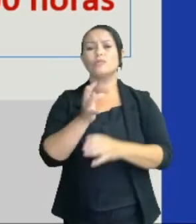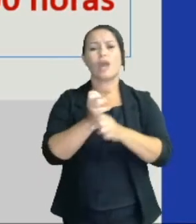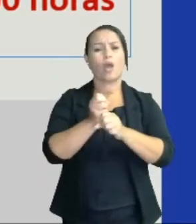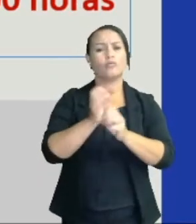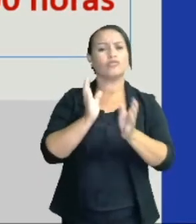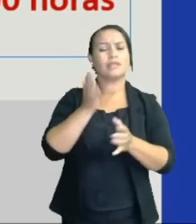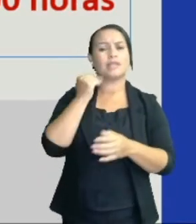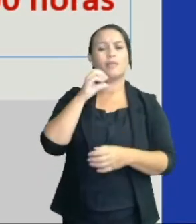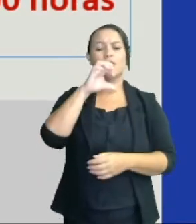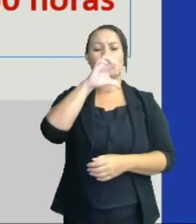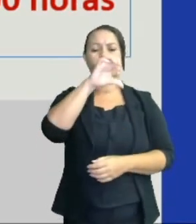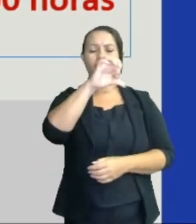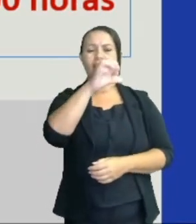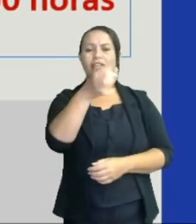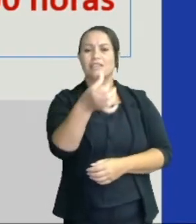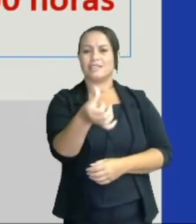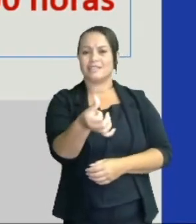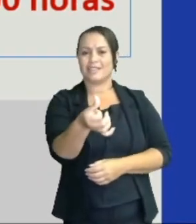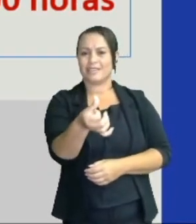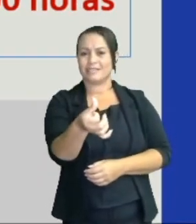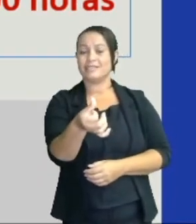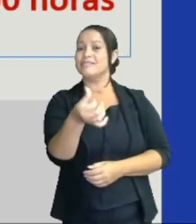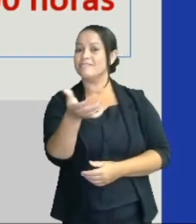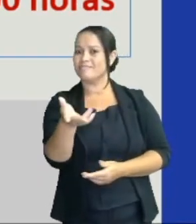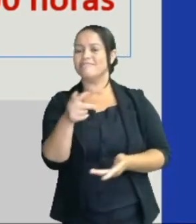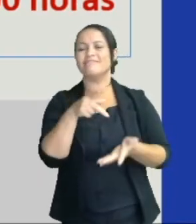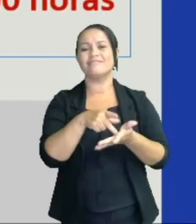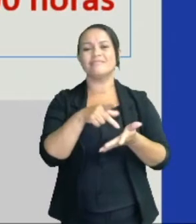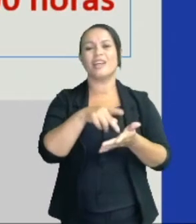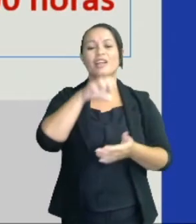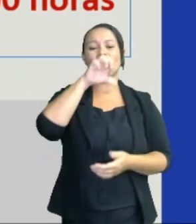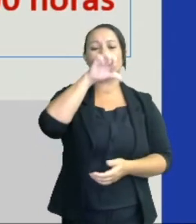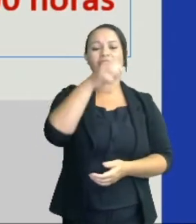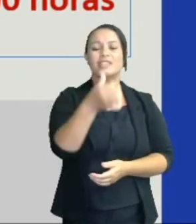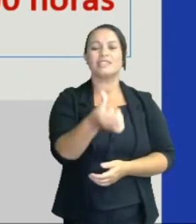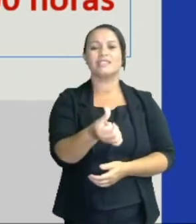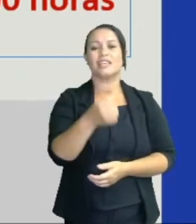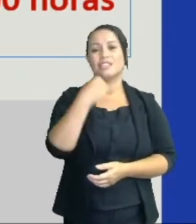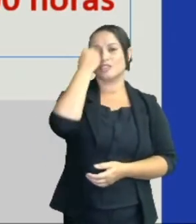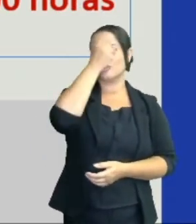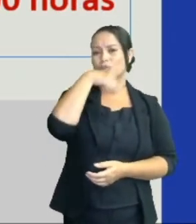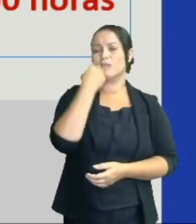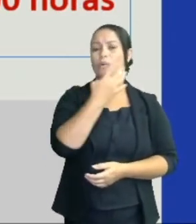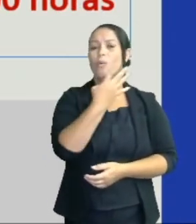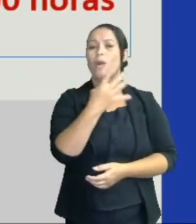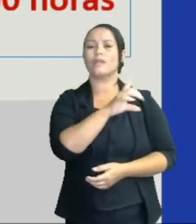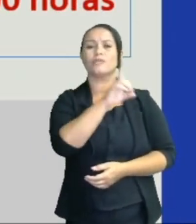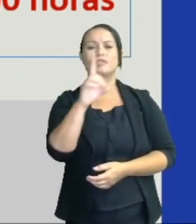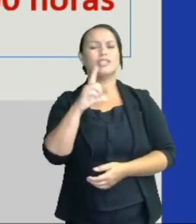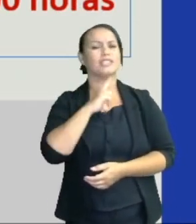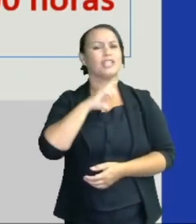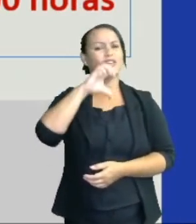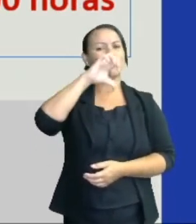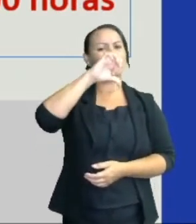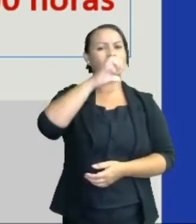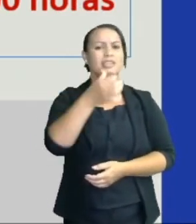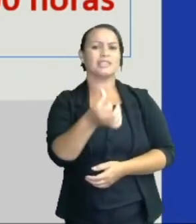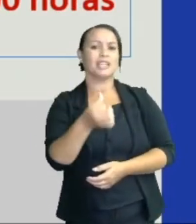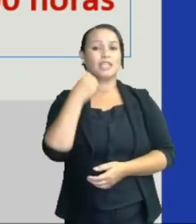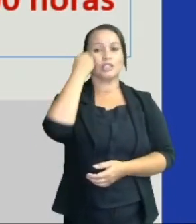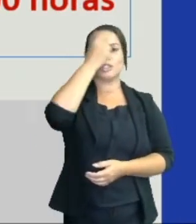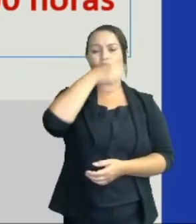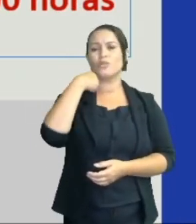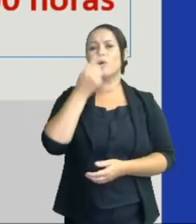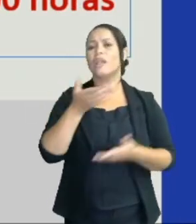dá? 96, não é mesmo? 96 horas. Então, 4 dias tem 96 horas.